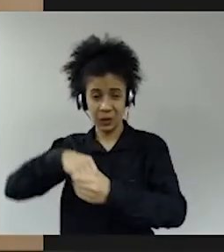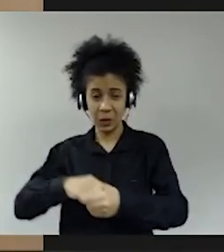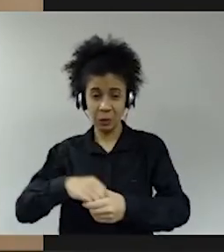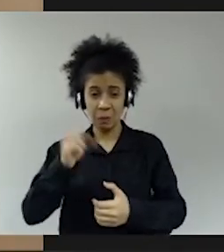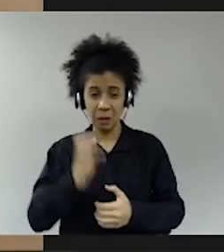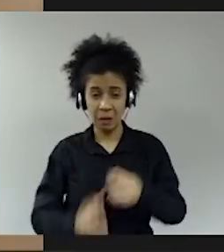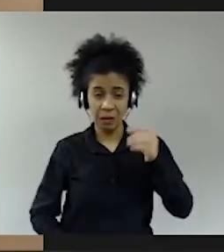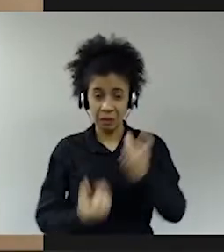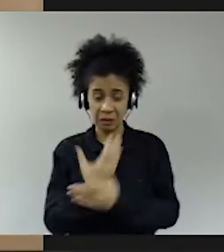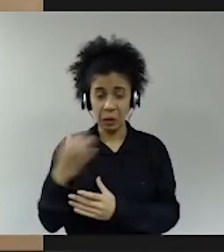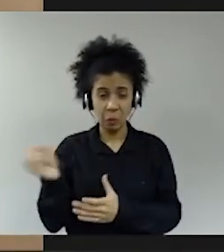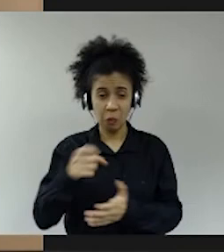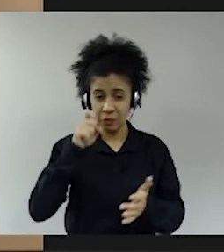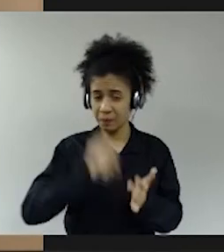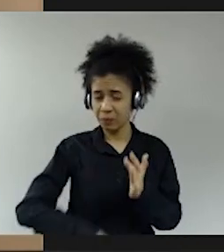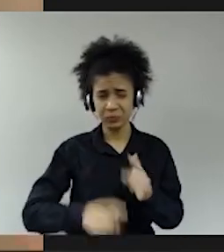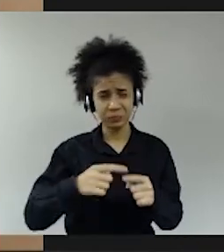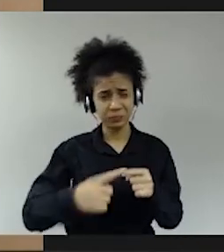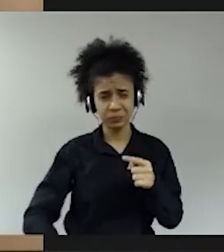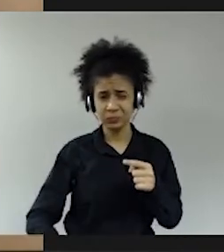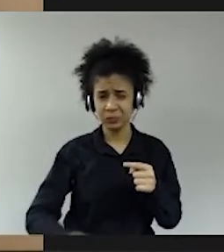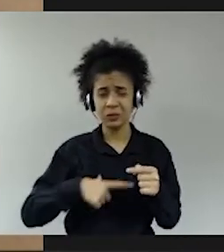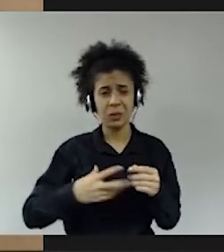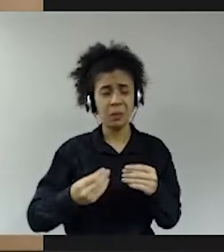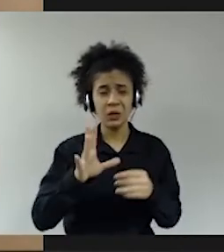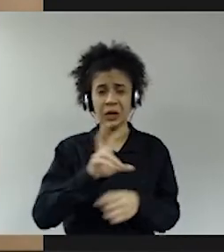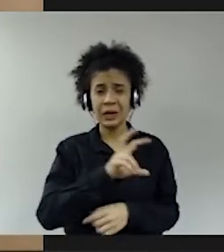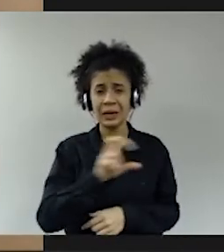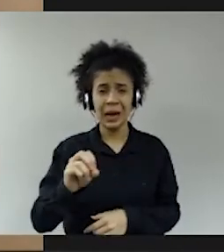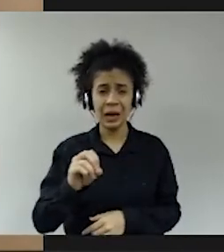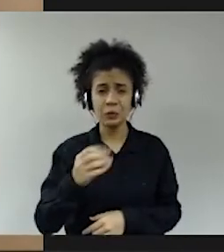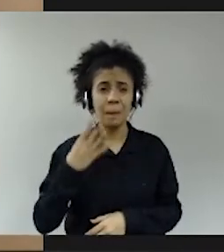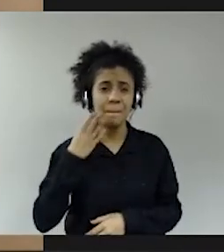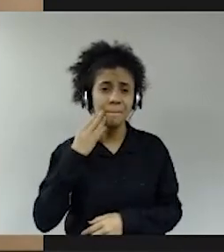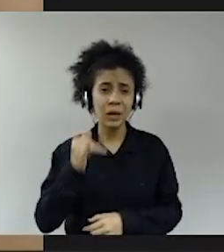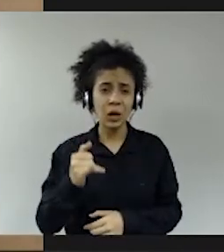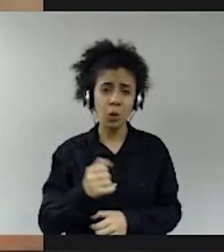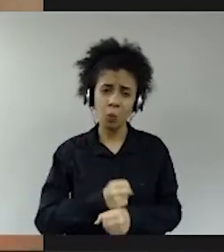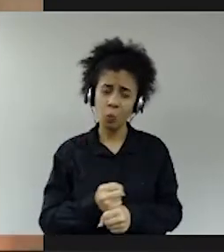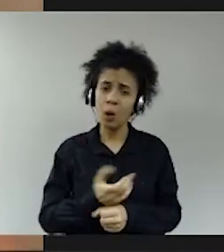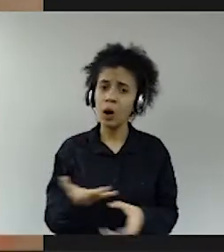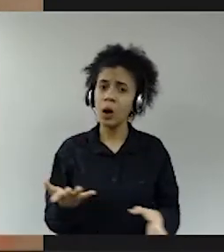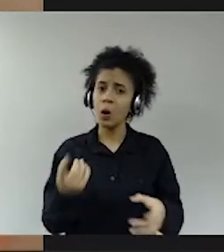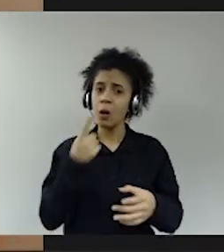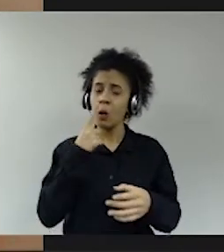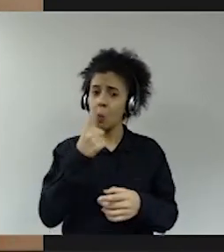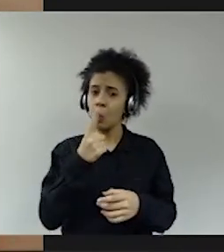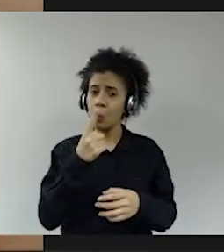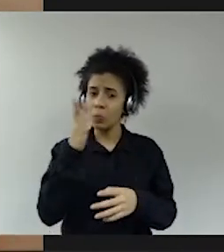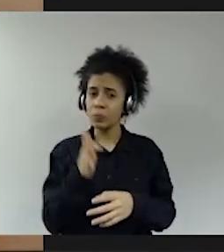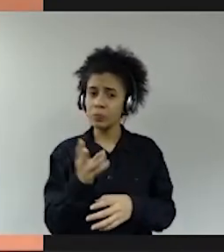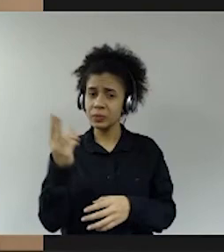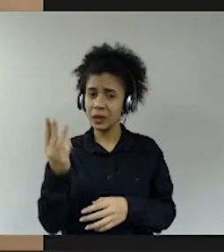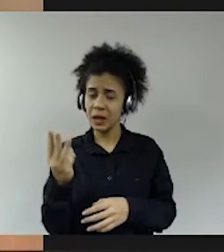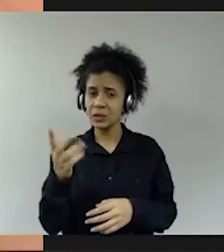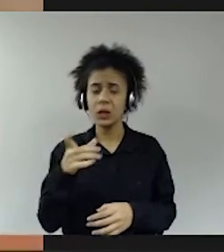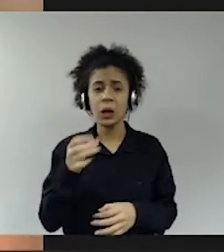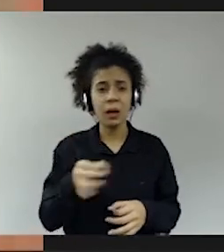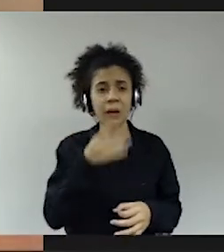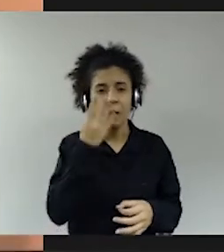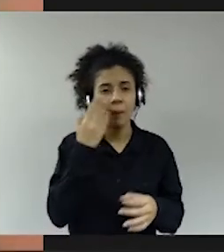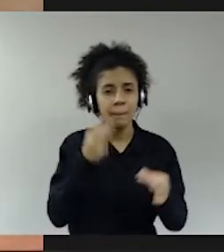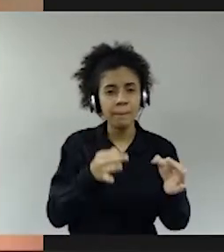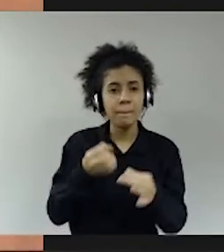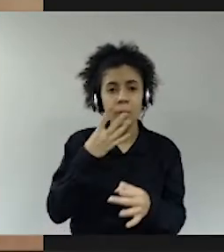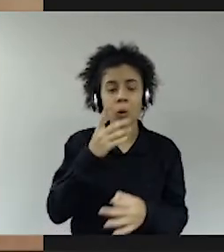impostos novos para isso. Nós temos aí uma sonegação anual de 500 bilhões por ano, vamos supor que 1/3 seja moeda boa, nós estamos falando